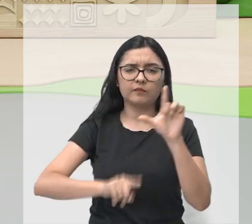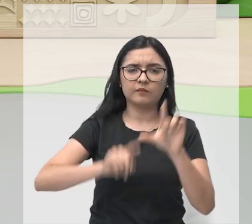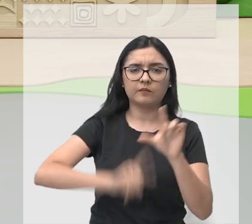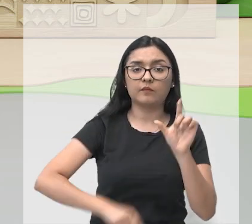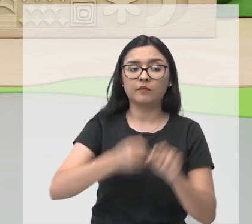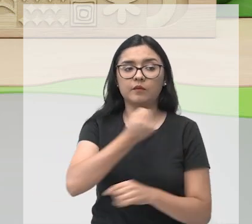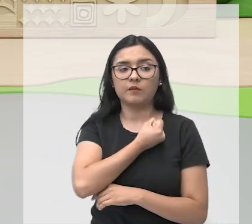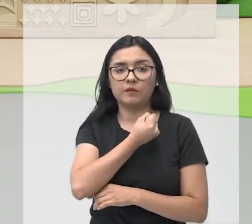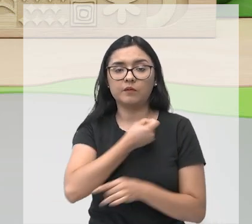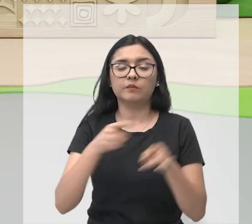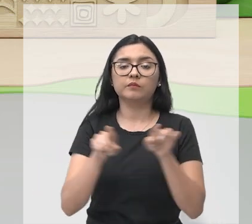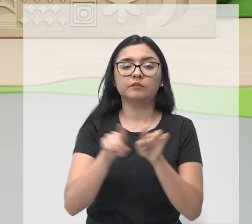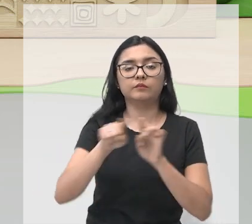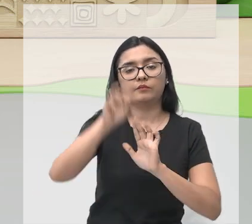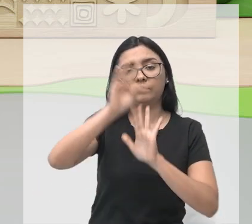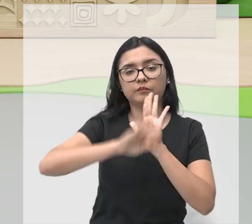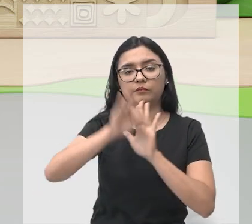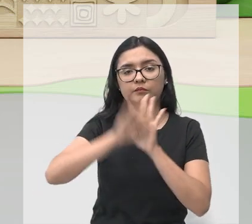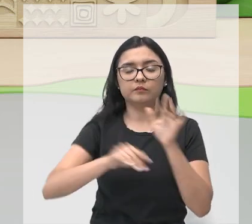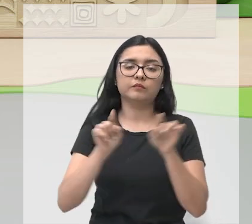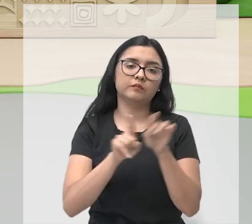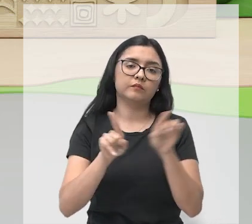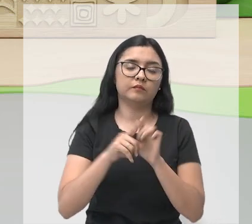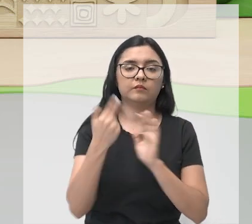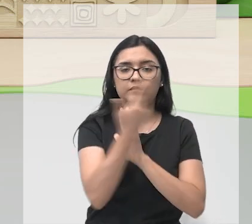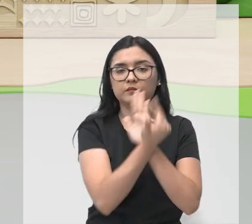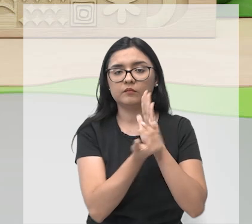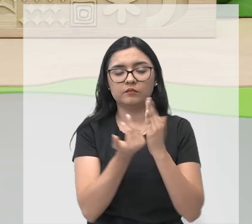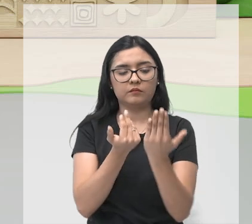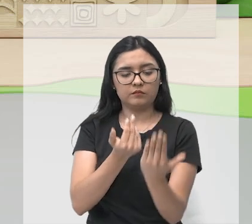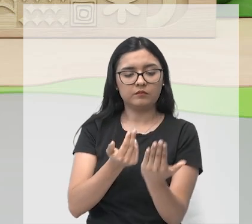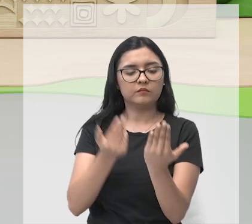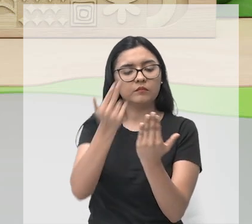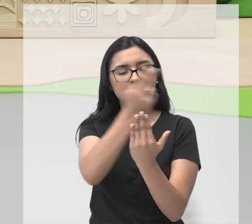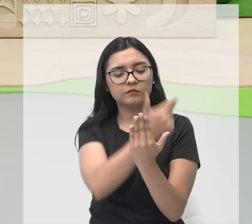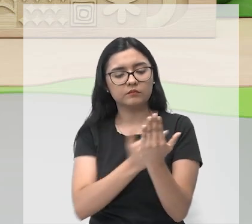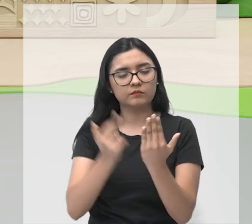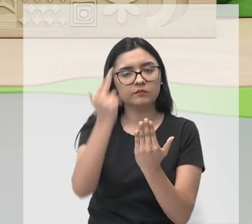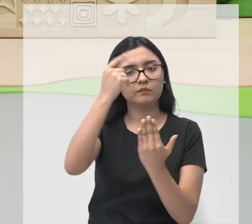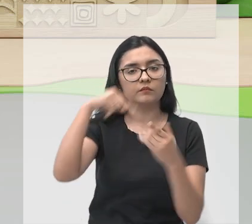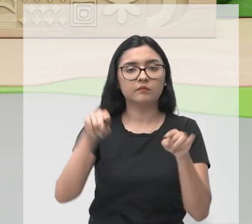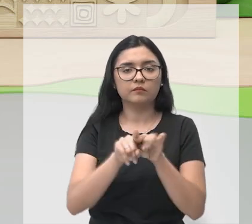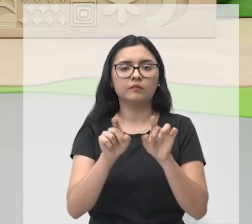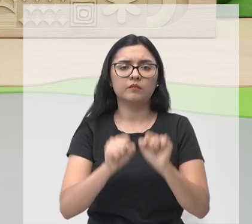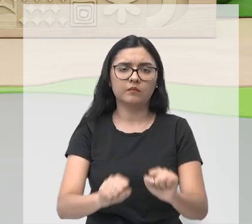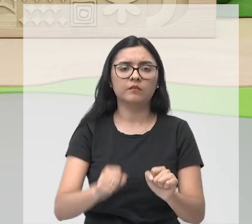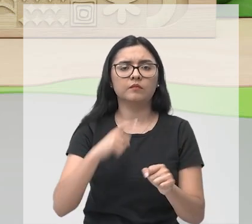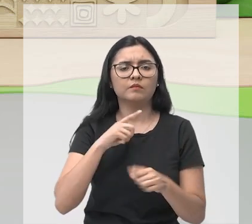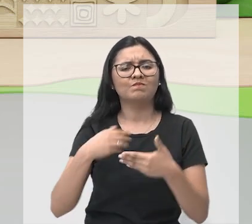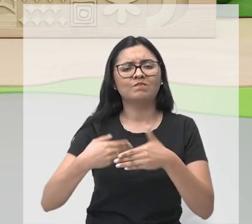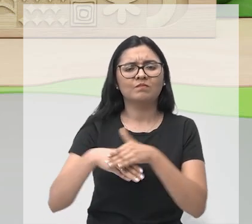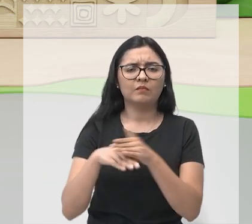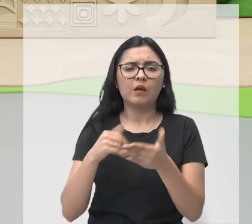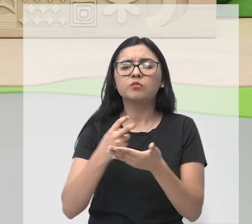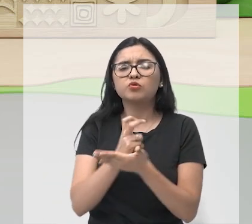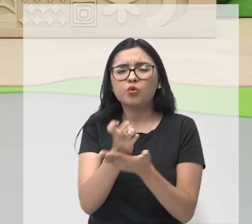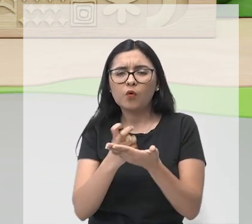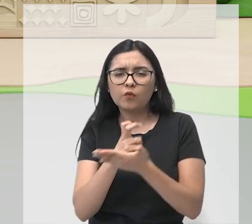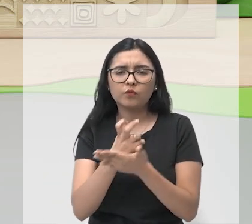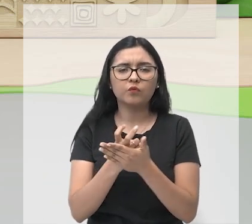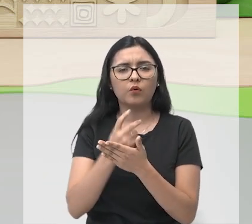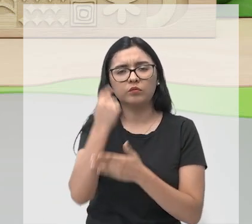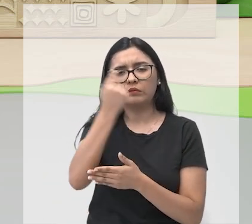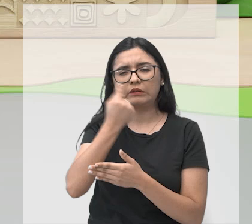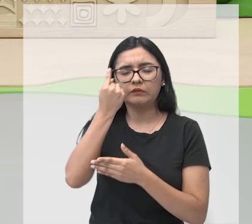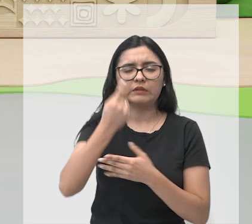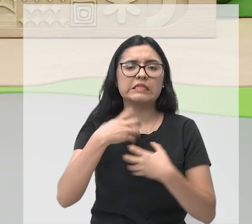números e até pequenos objetos e desenhos, né? E também pode causar um desconforto visual, né? Você